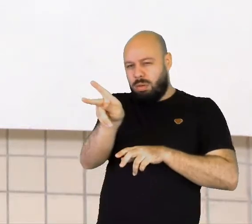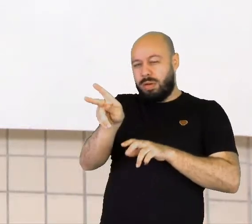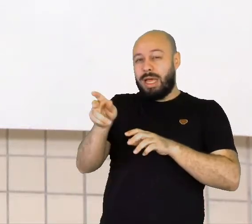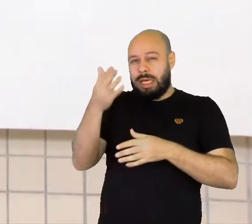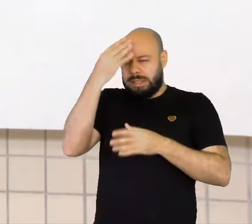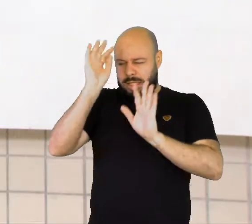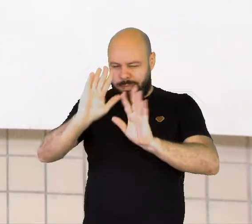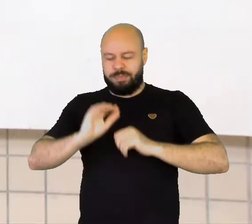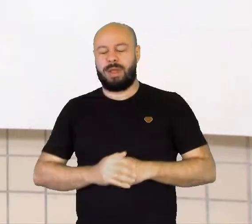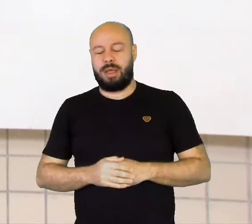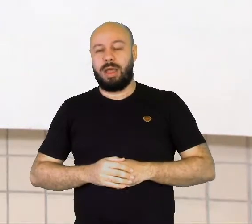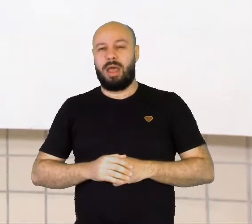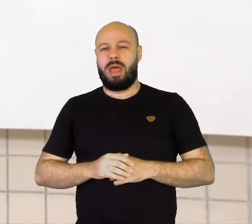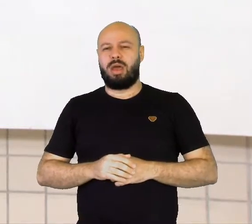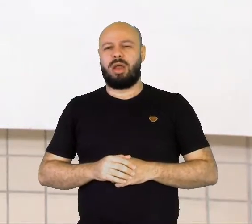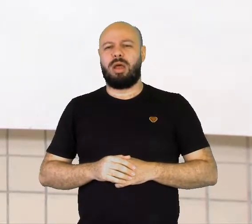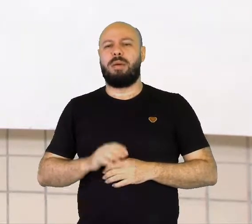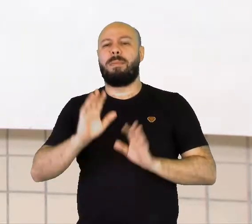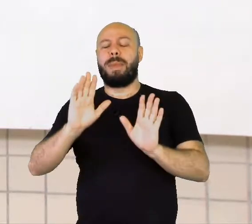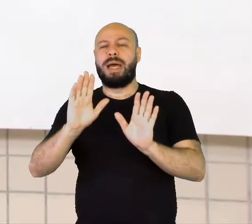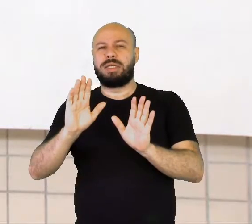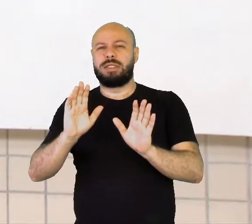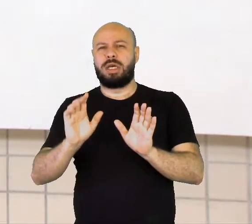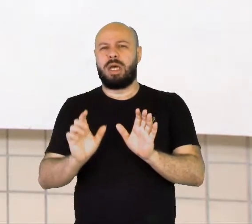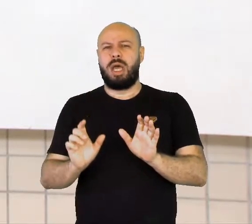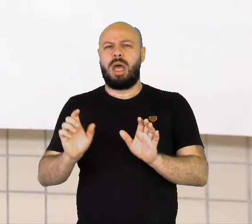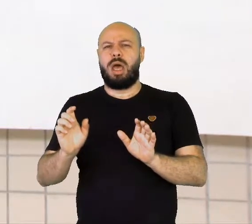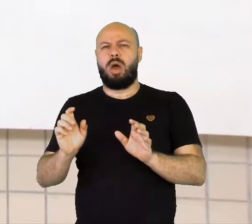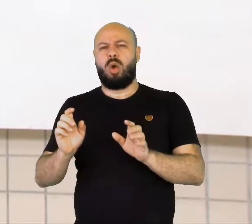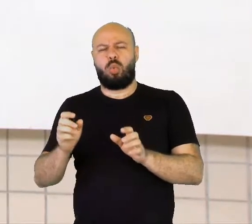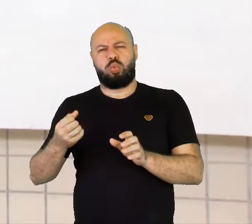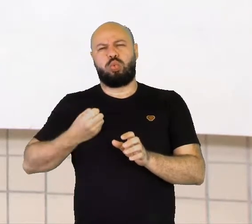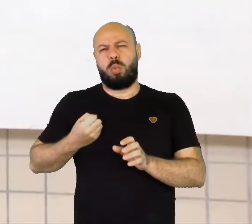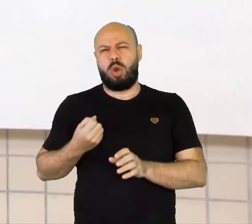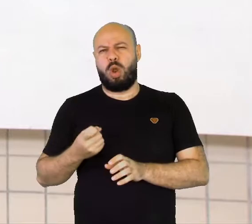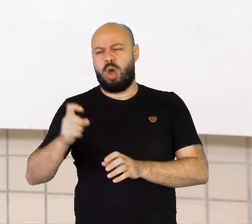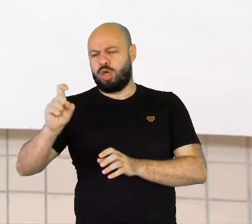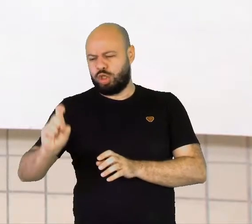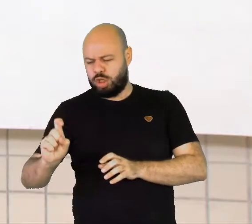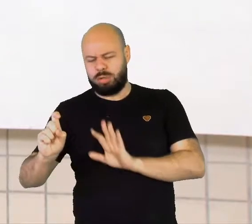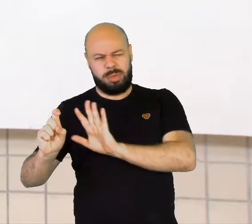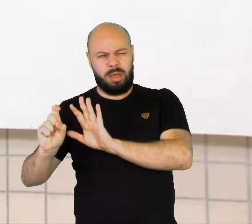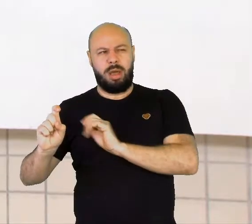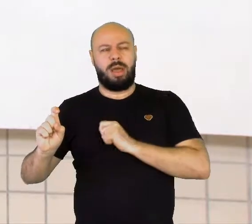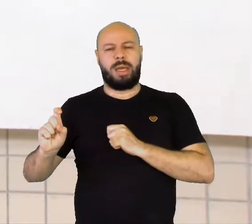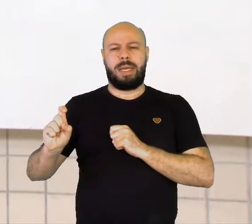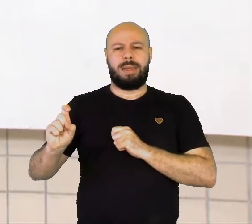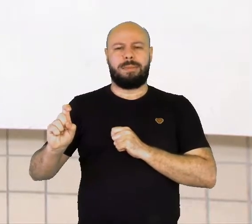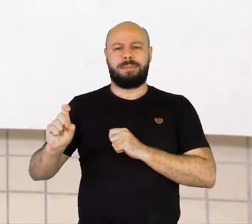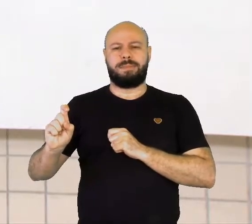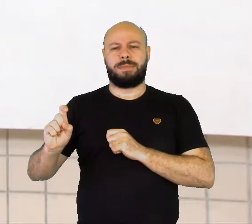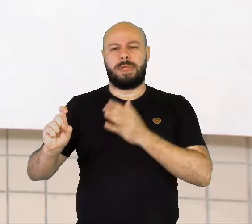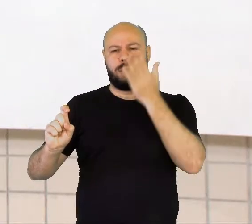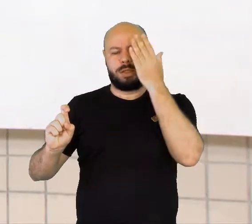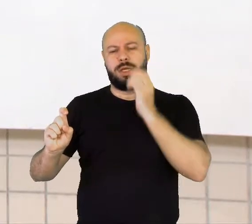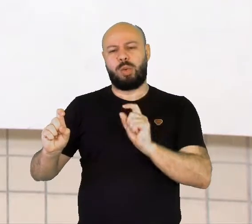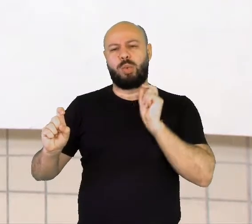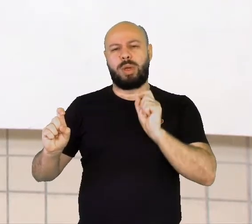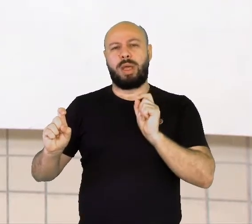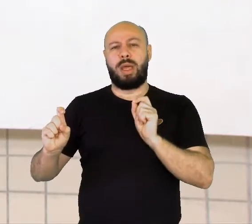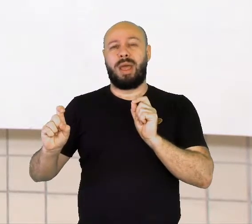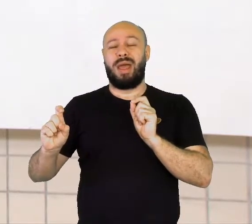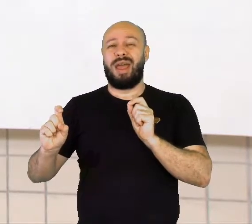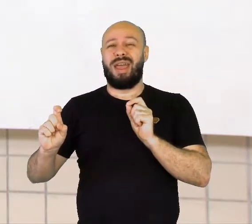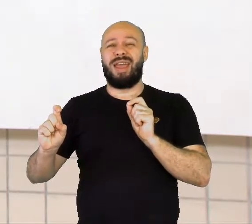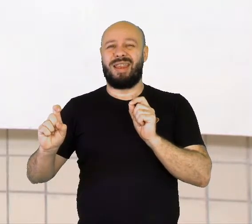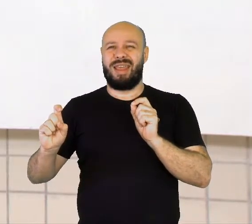os valores que têm x no primeiro membro. Por quê, professor? Porque eu sei aqui que o 3x ele é menor que